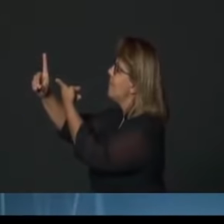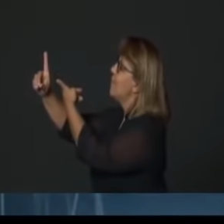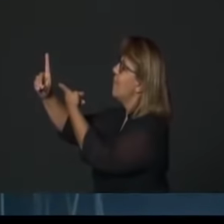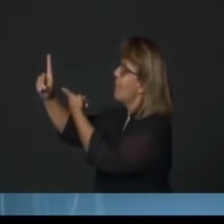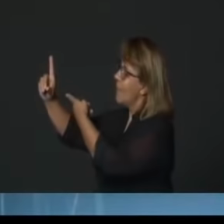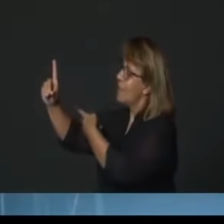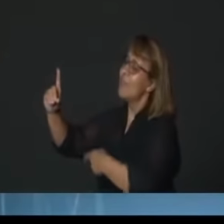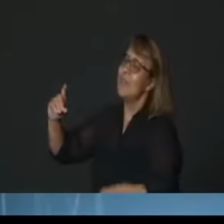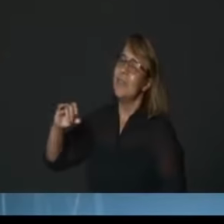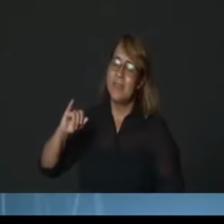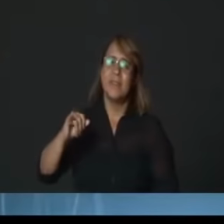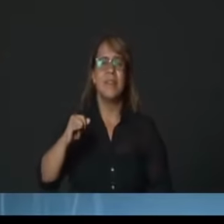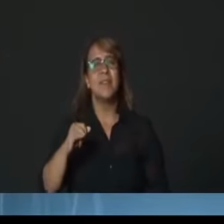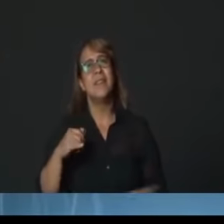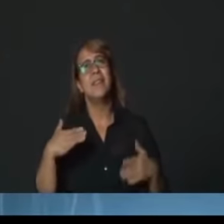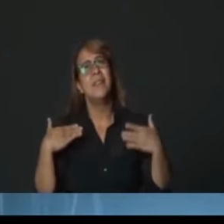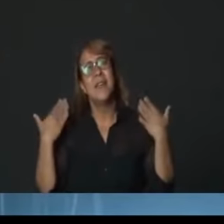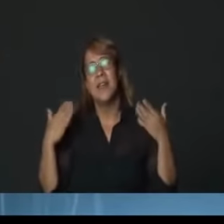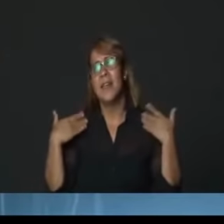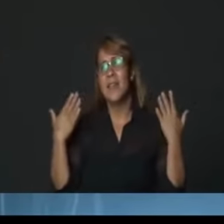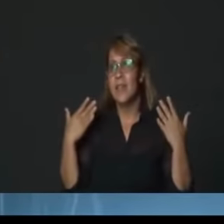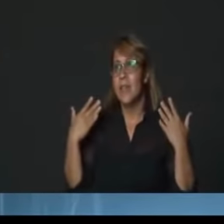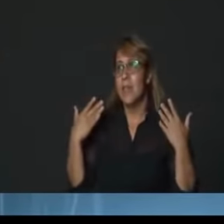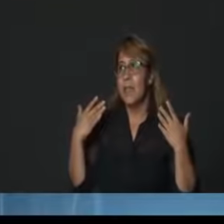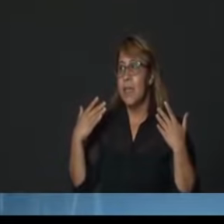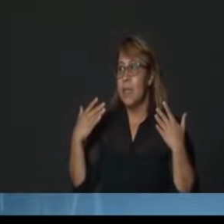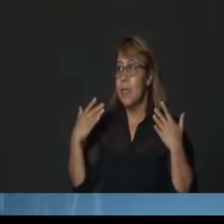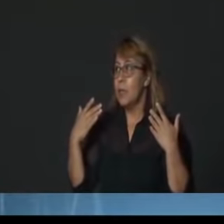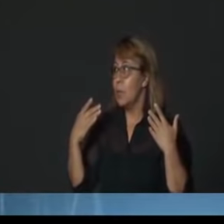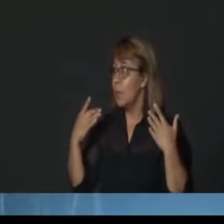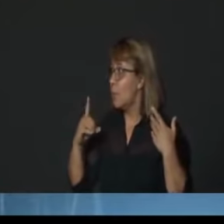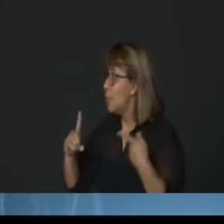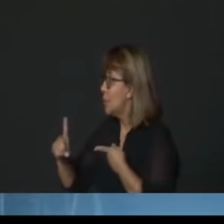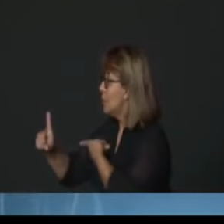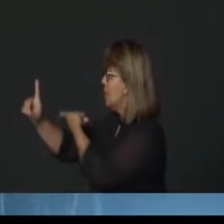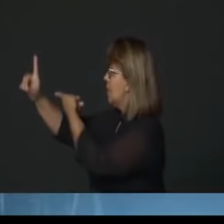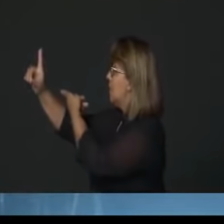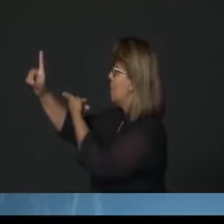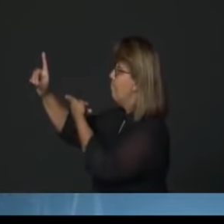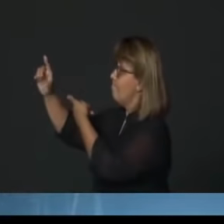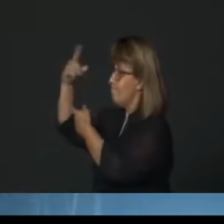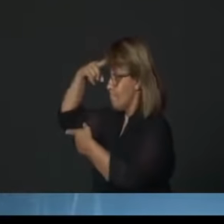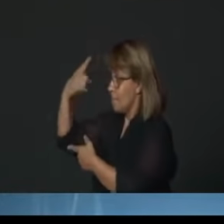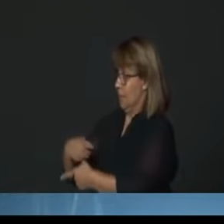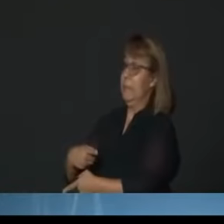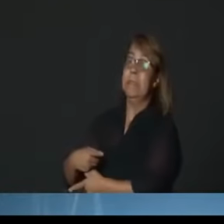Alegre atendo ao teu